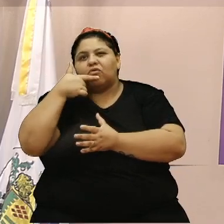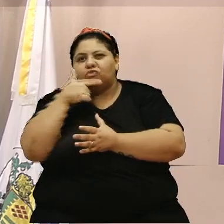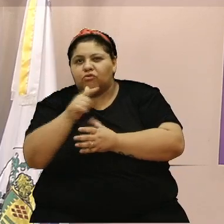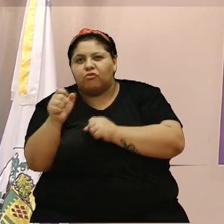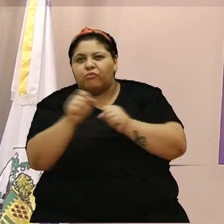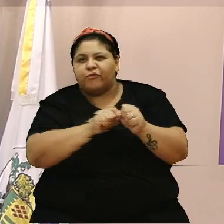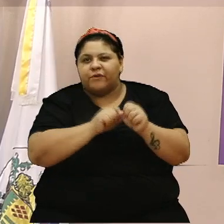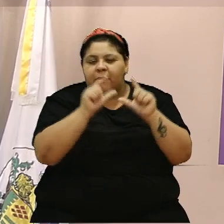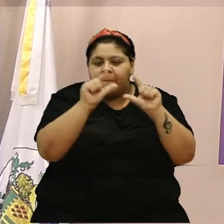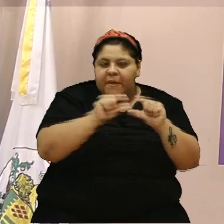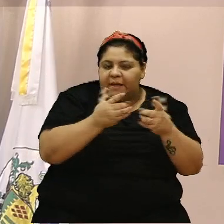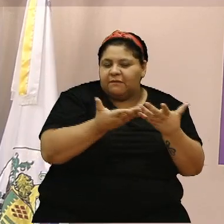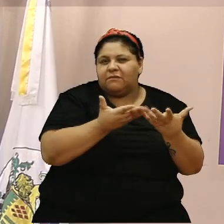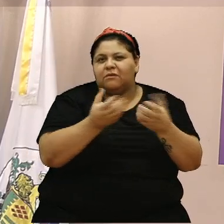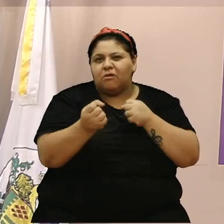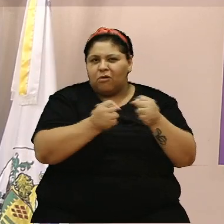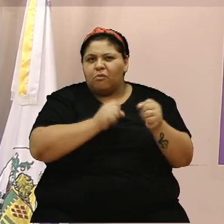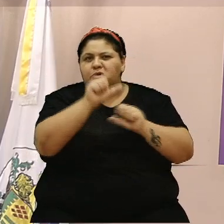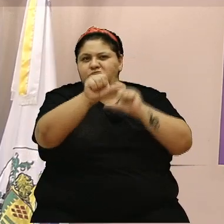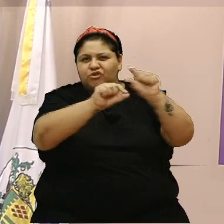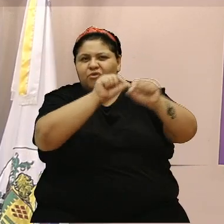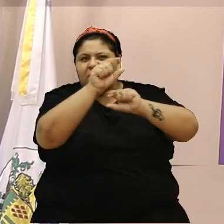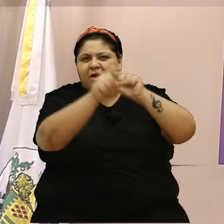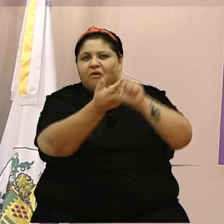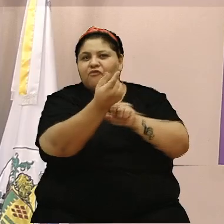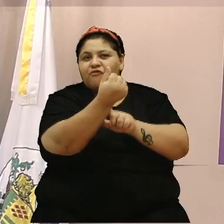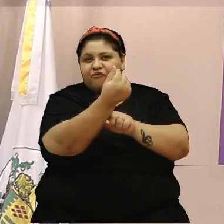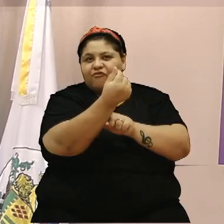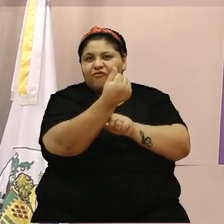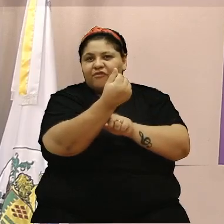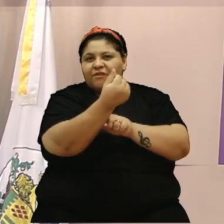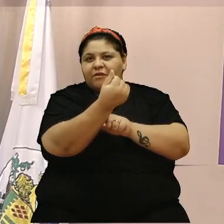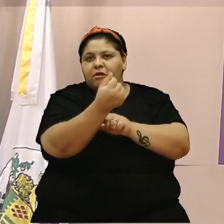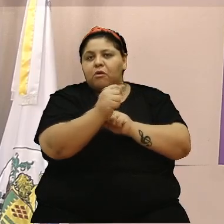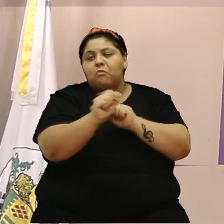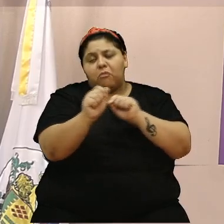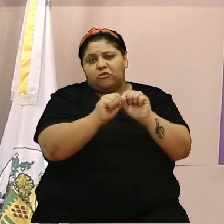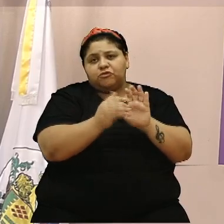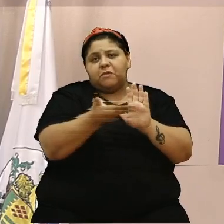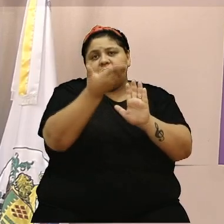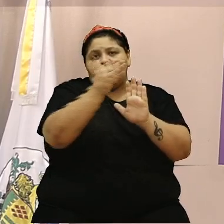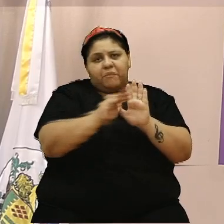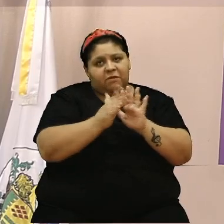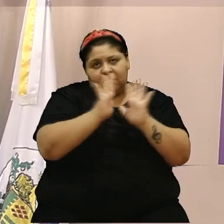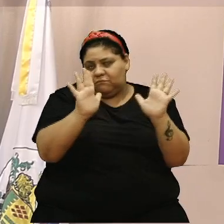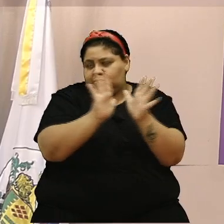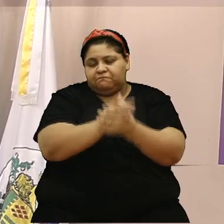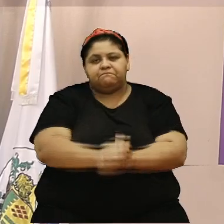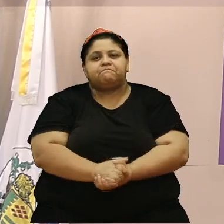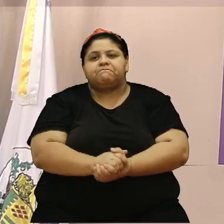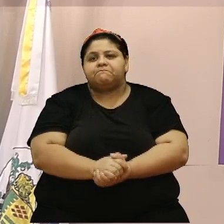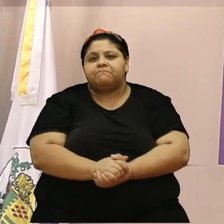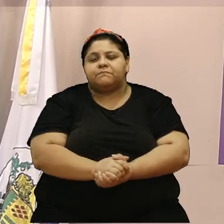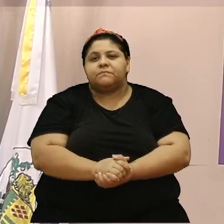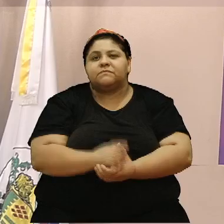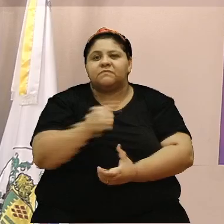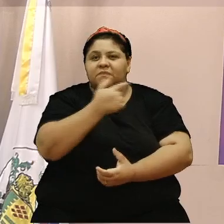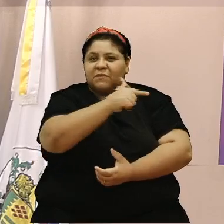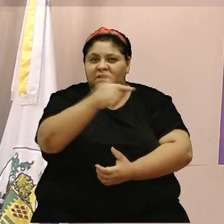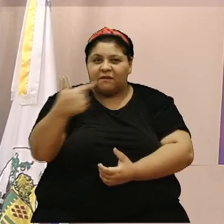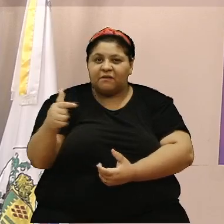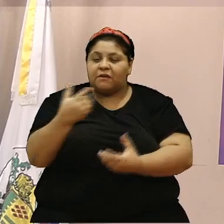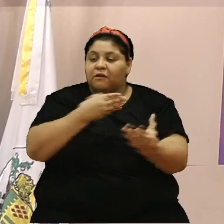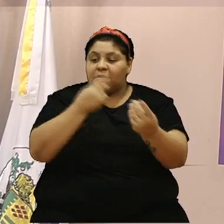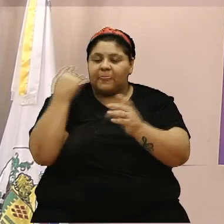botar um pouquinho menos. Pode definir o valor que a gente quer, pode ser maior ou menor. E aí tem essa outra coisa que é